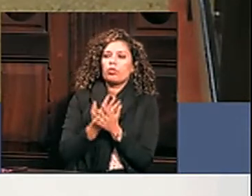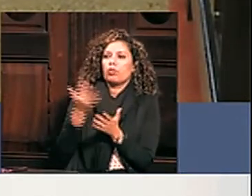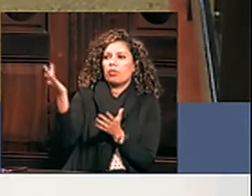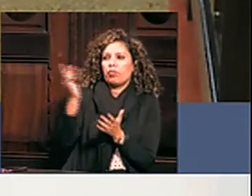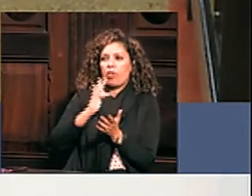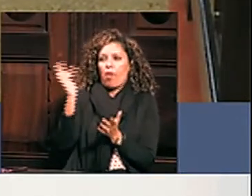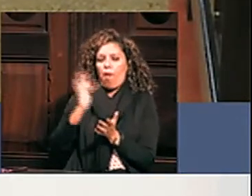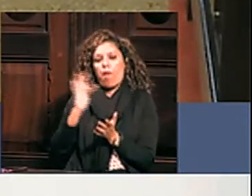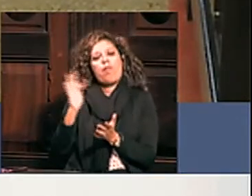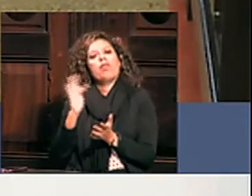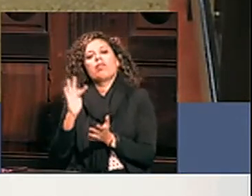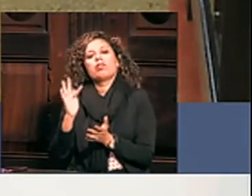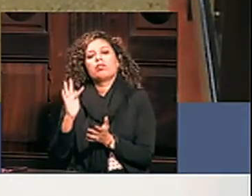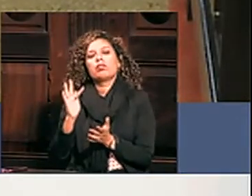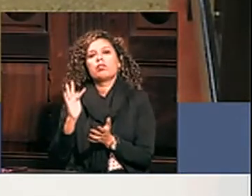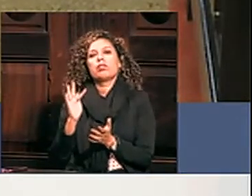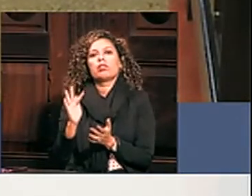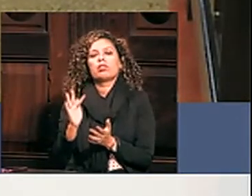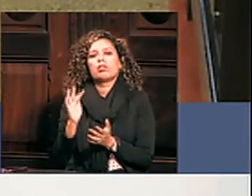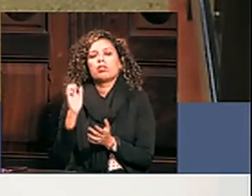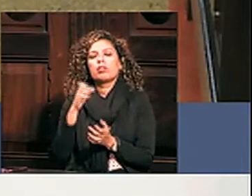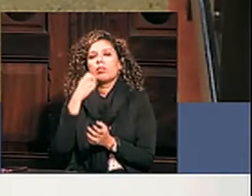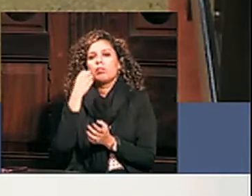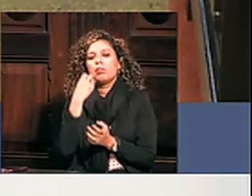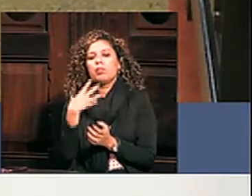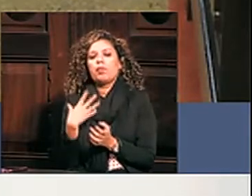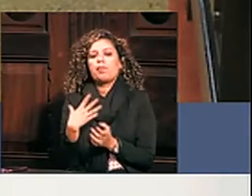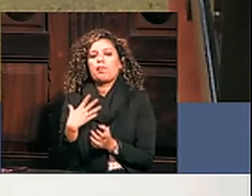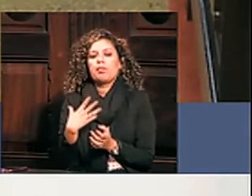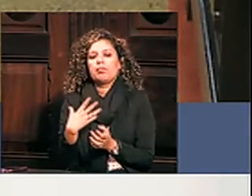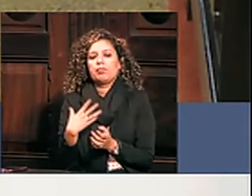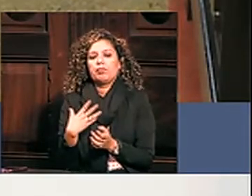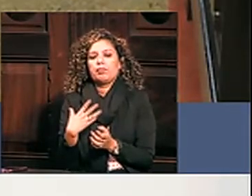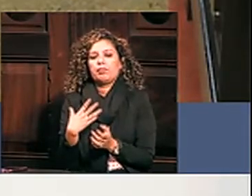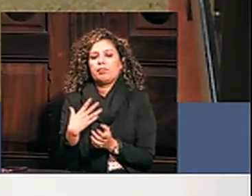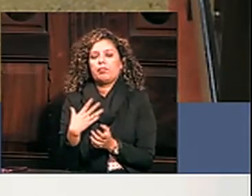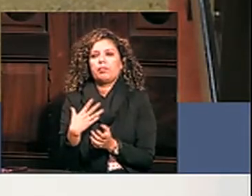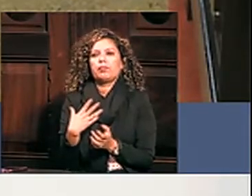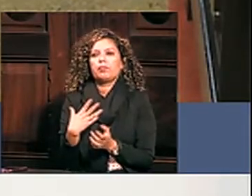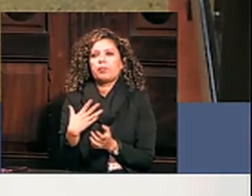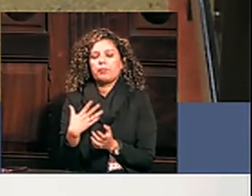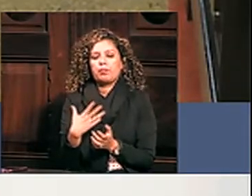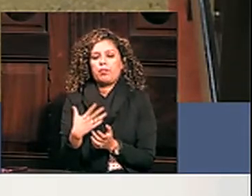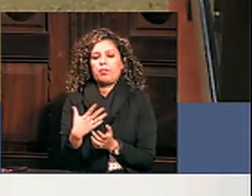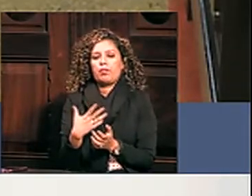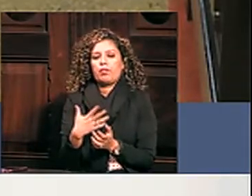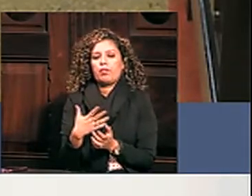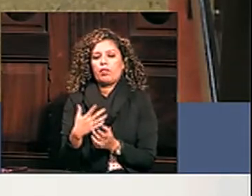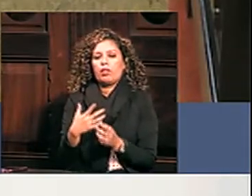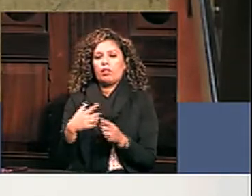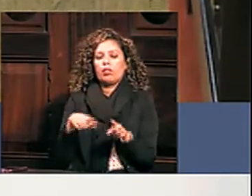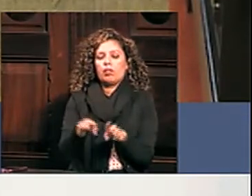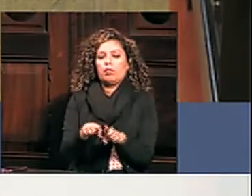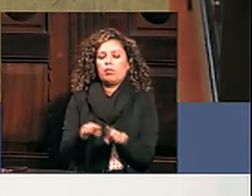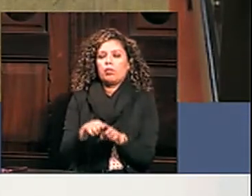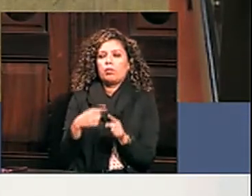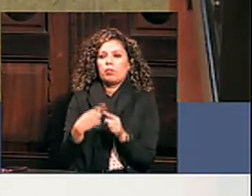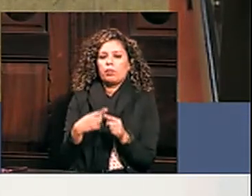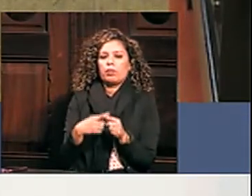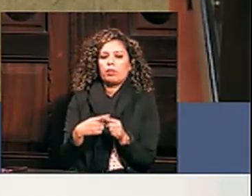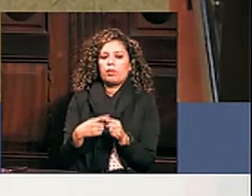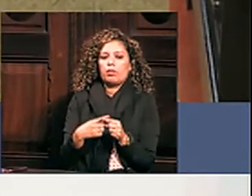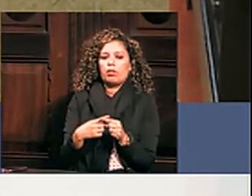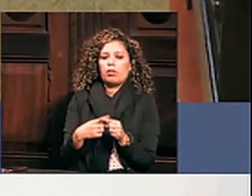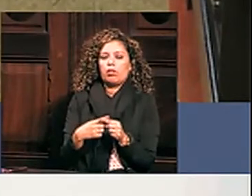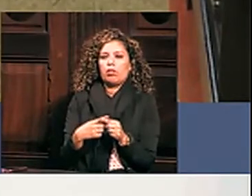luta. Estou falando no plural, né? A minha luta, é a nossa luta. Até porque fomos